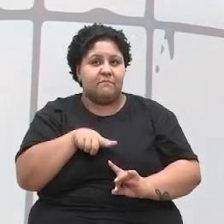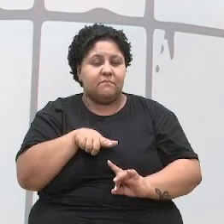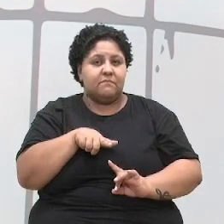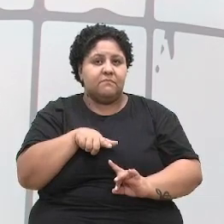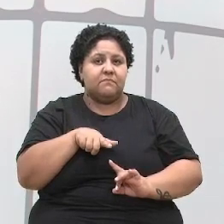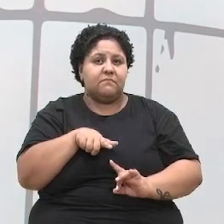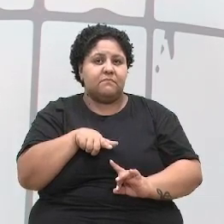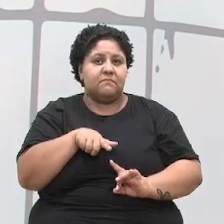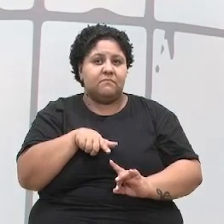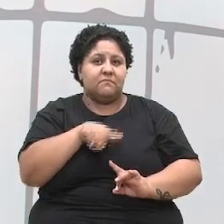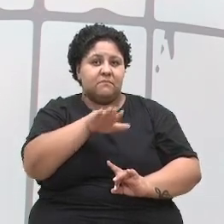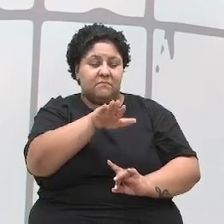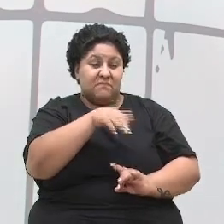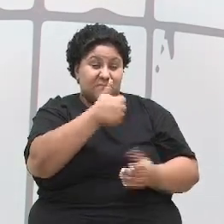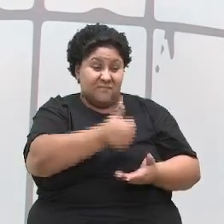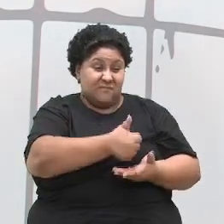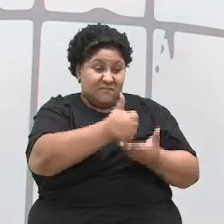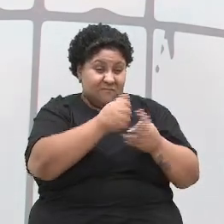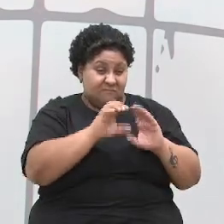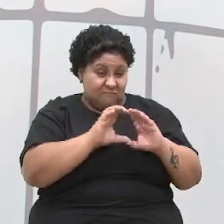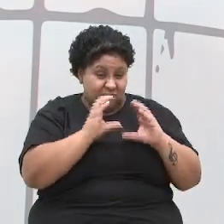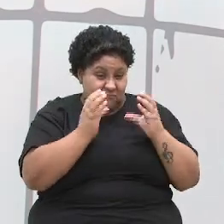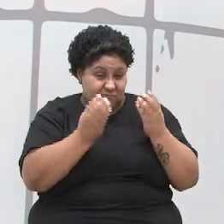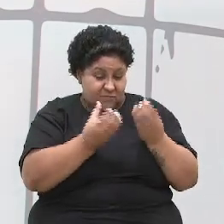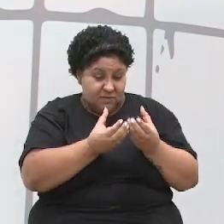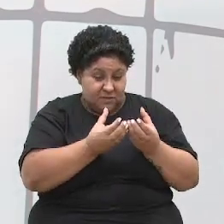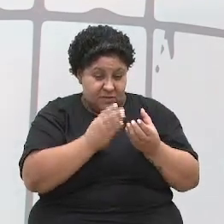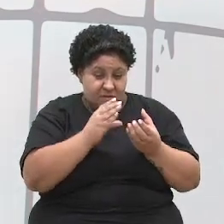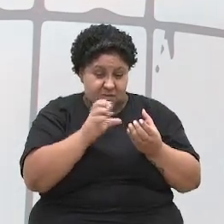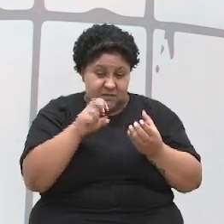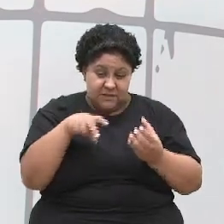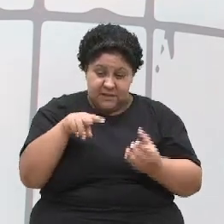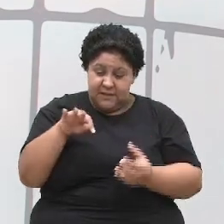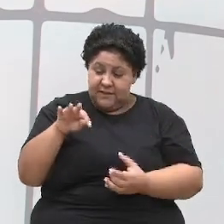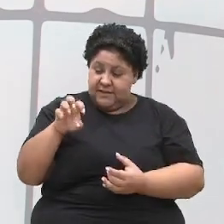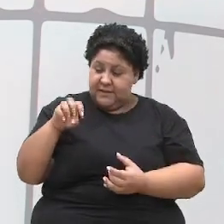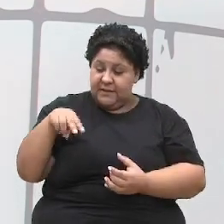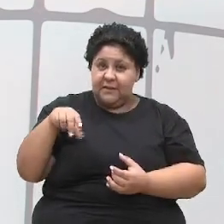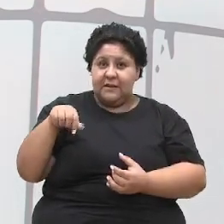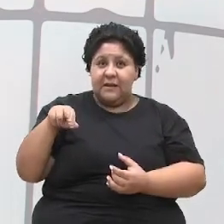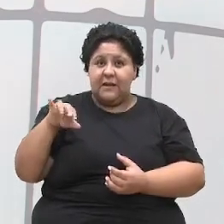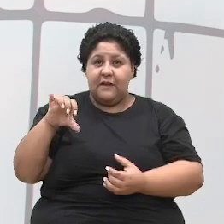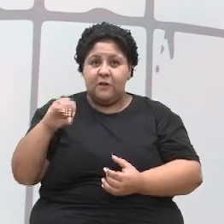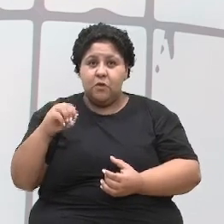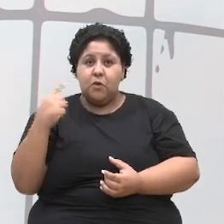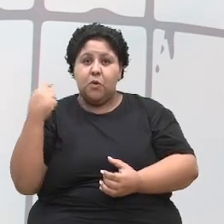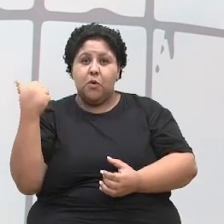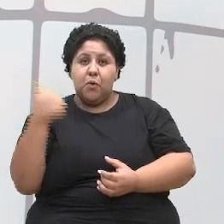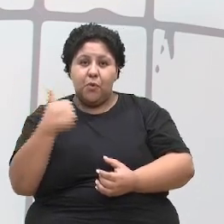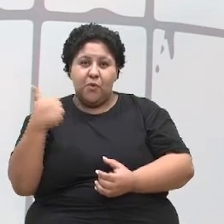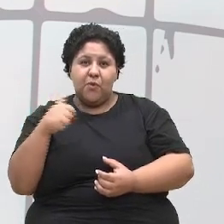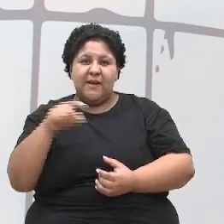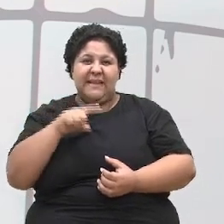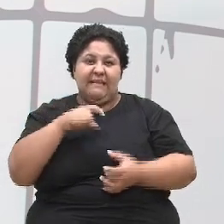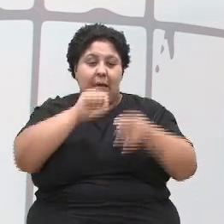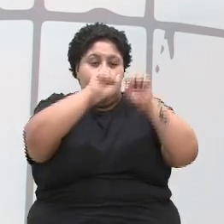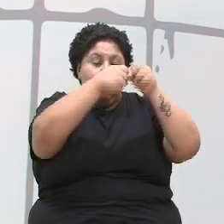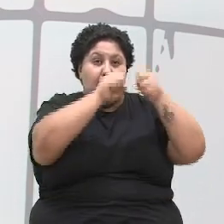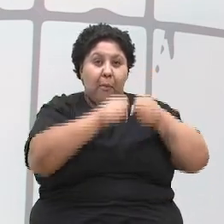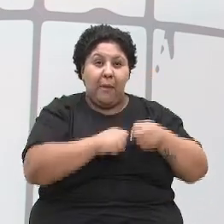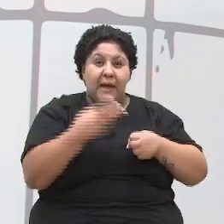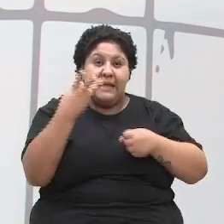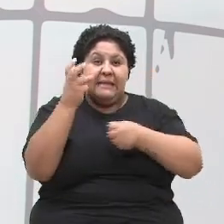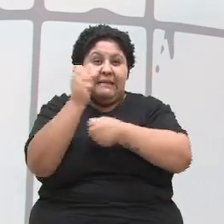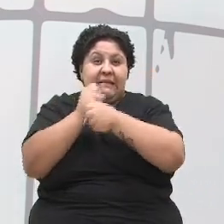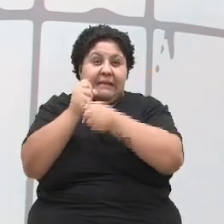não buscar o apoio da comunidade, como o Centenário 1, que tem um centro comunitário, que está depredado há 13 anos, e que nós já